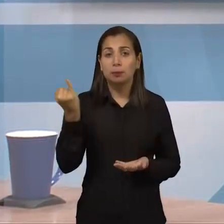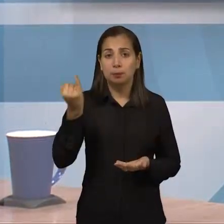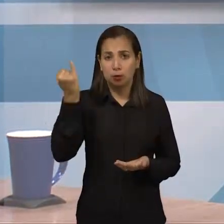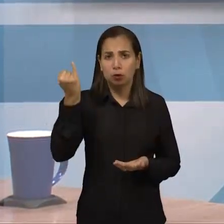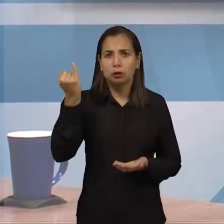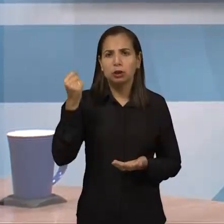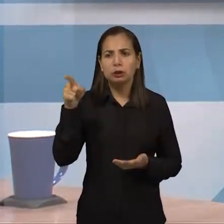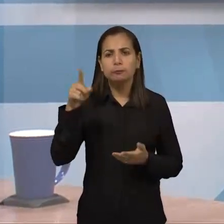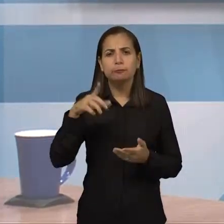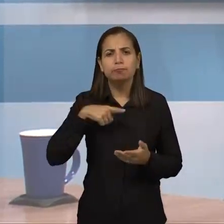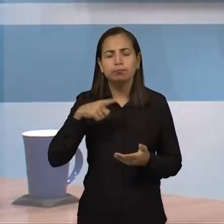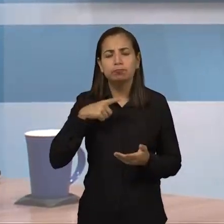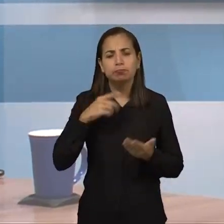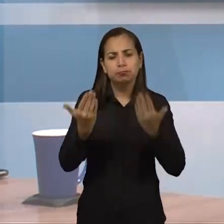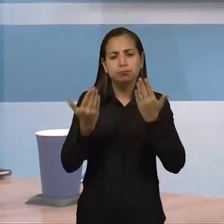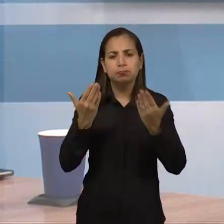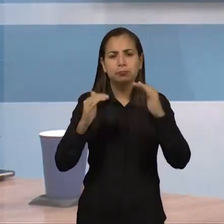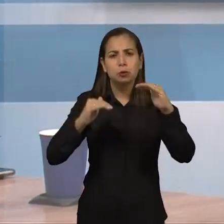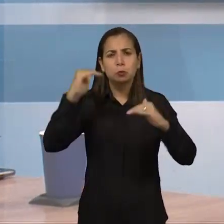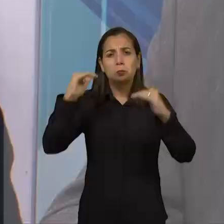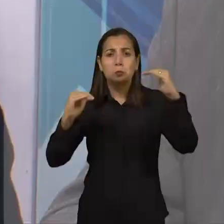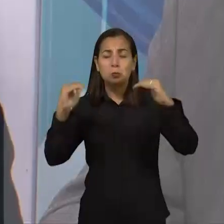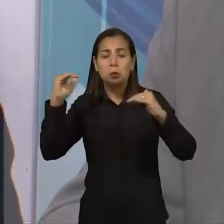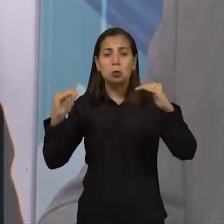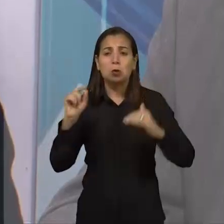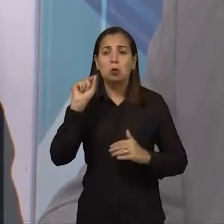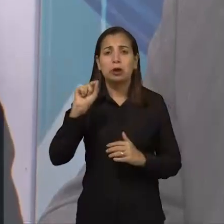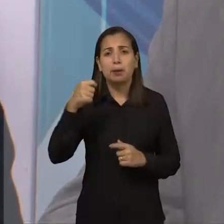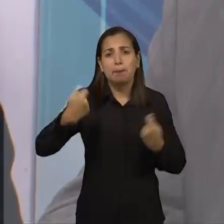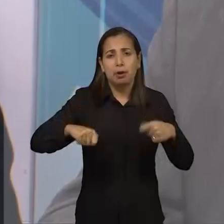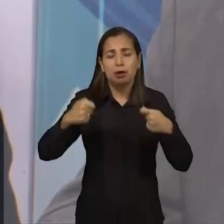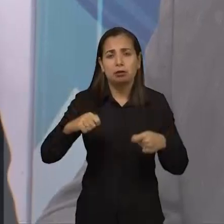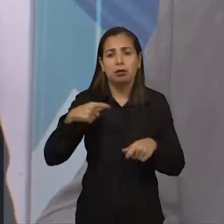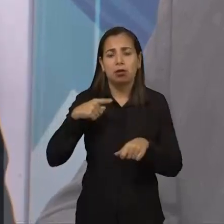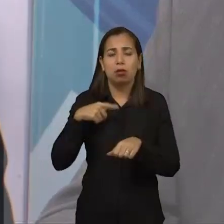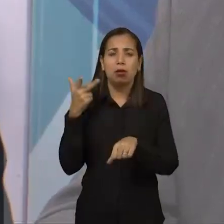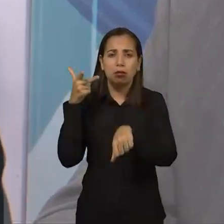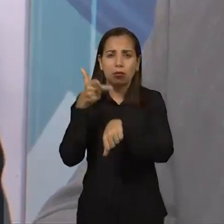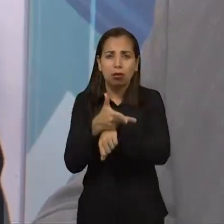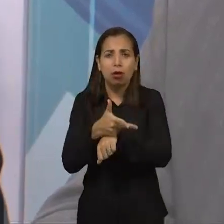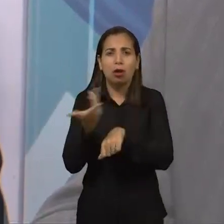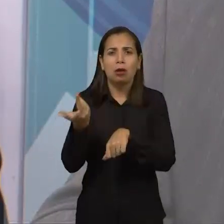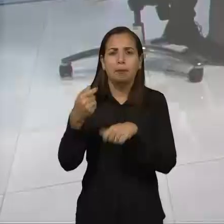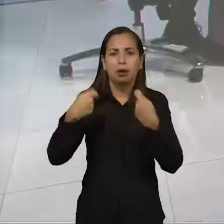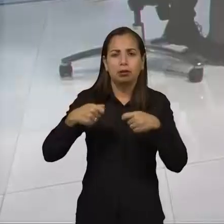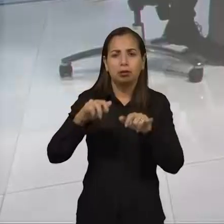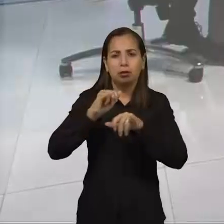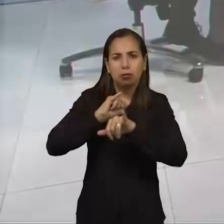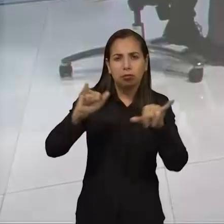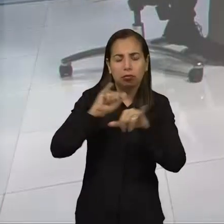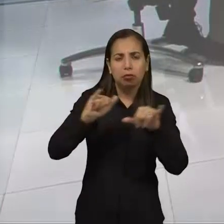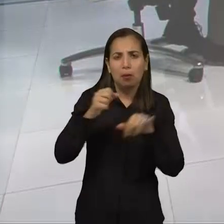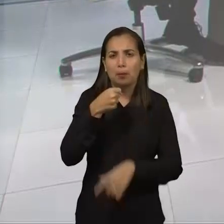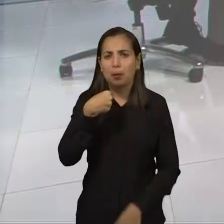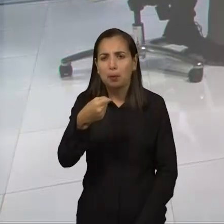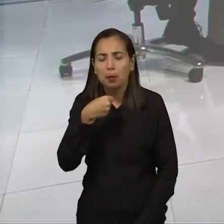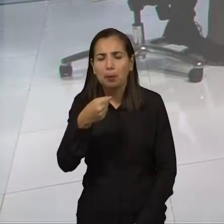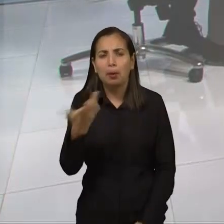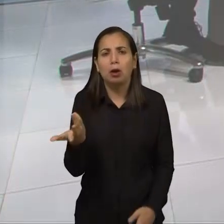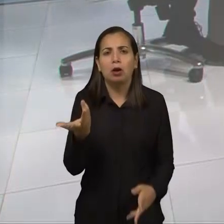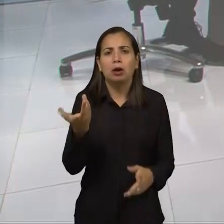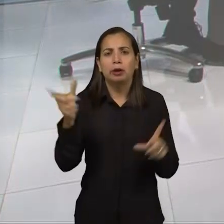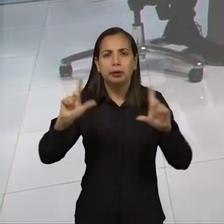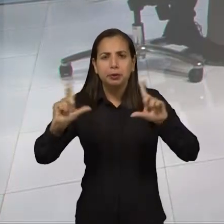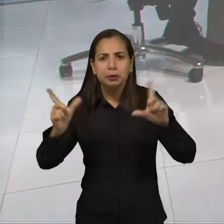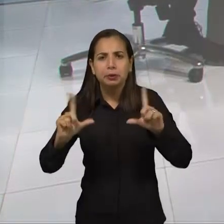vocês atribuem à mediatização, vamos chamar assim, para esse veio